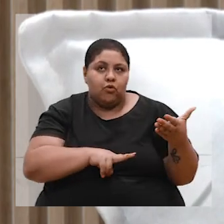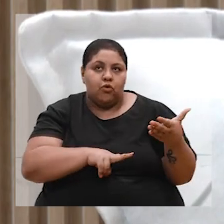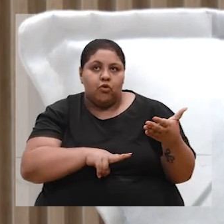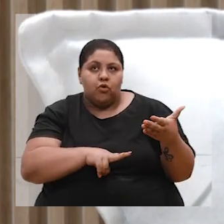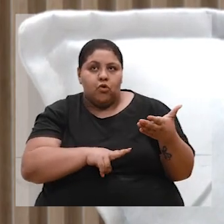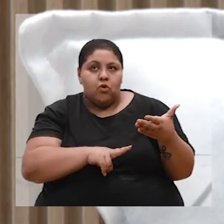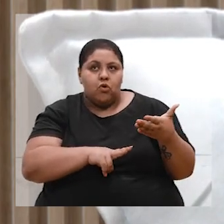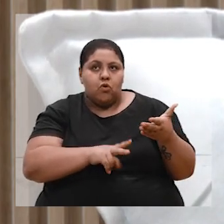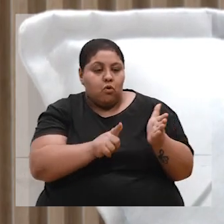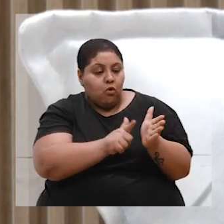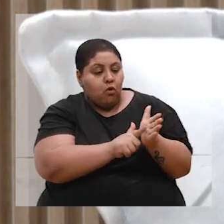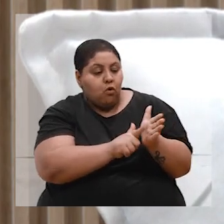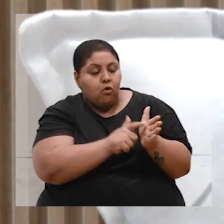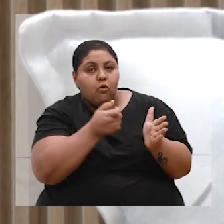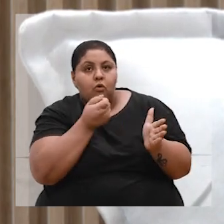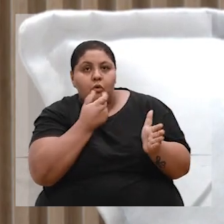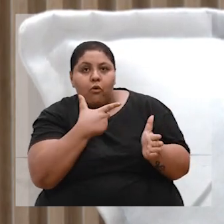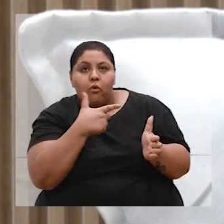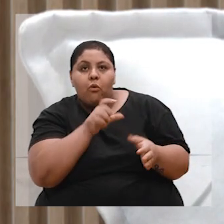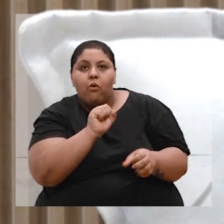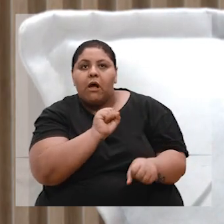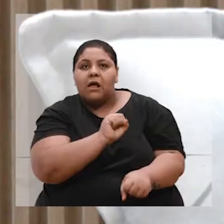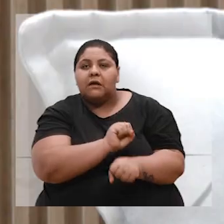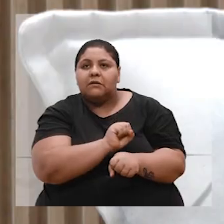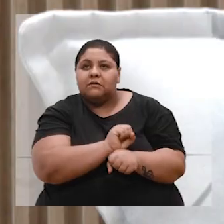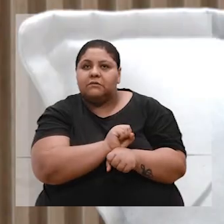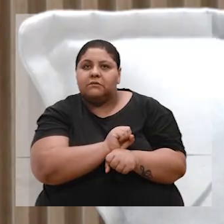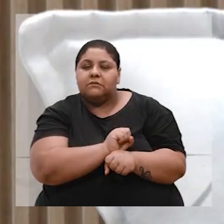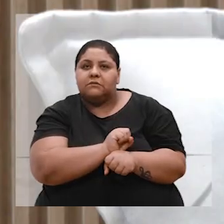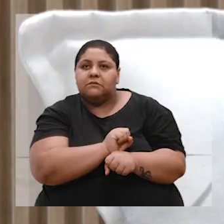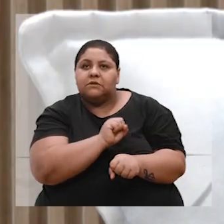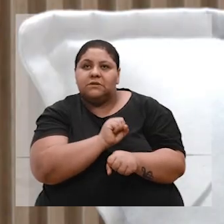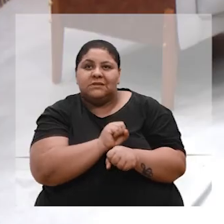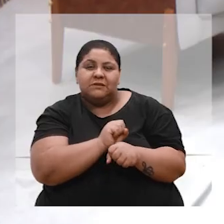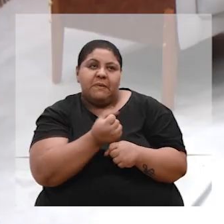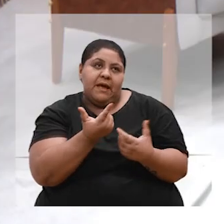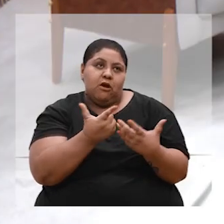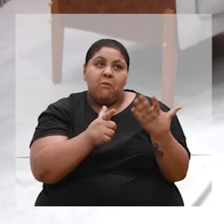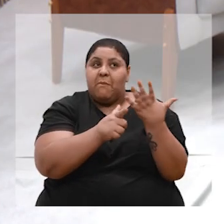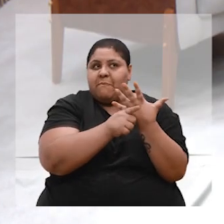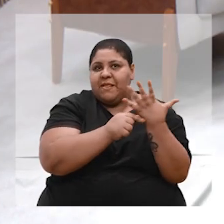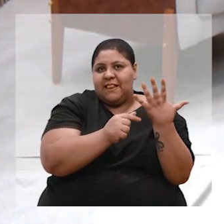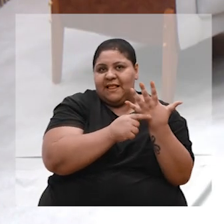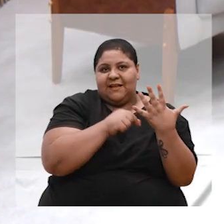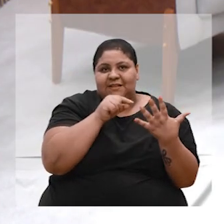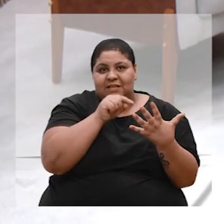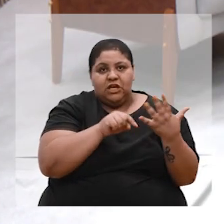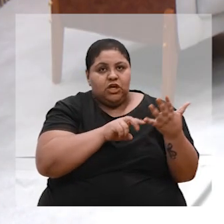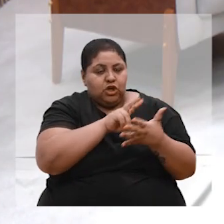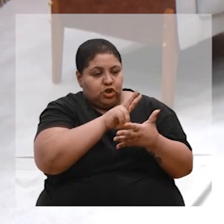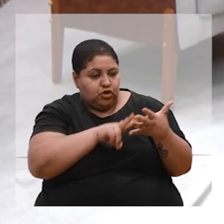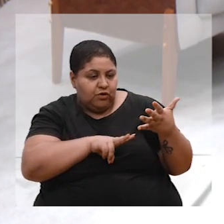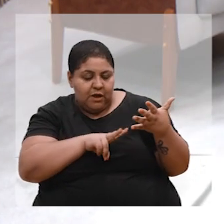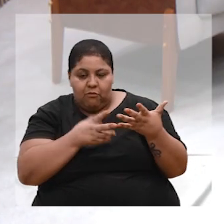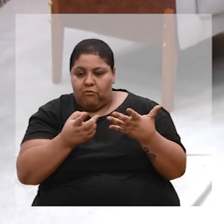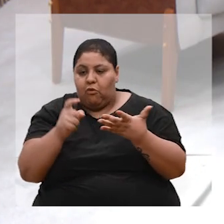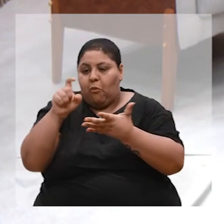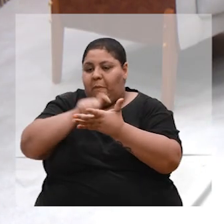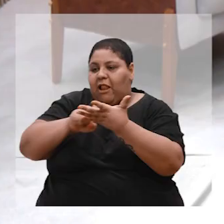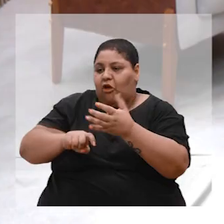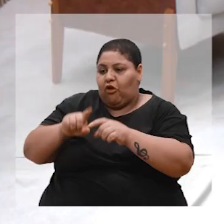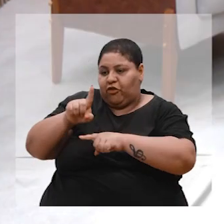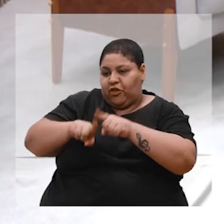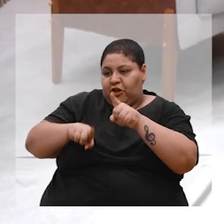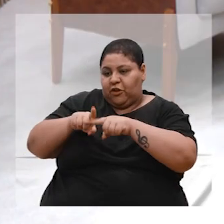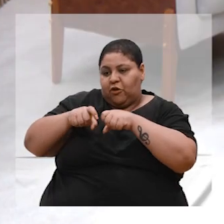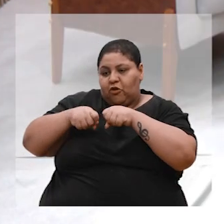ler uma bula de remédio, se espera determinada habilidade tua, que ao ler uma nota